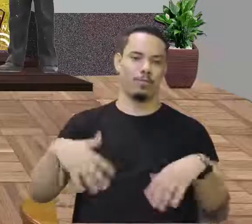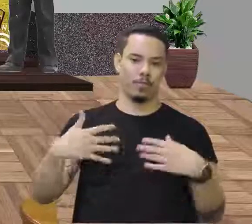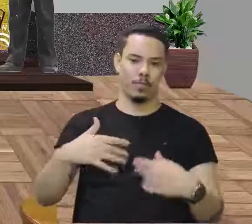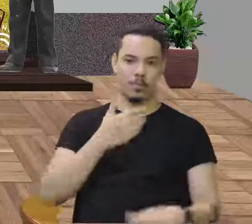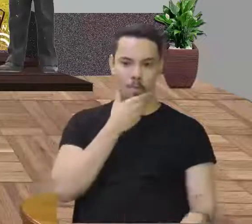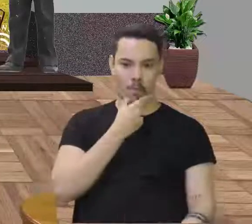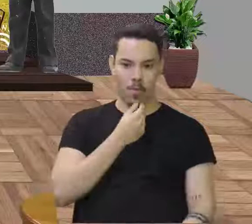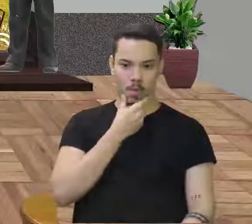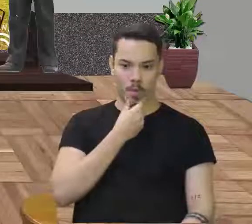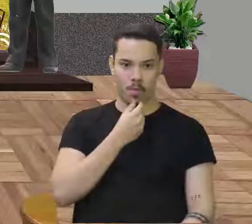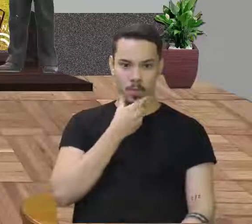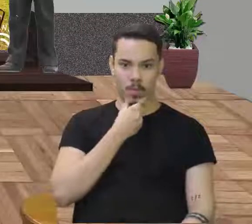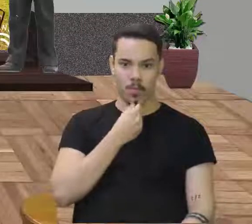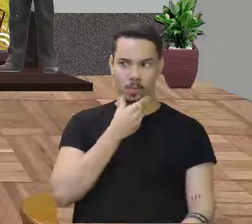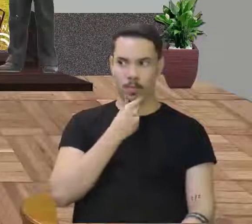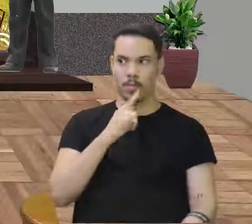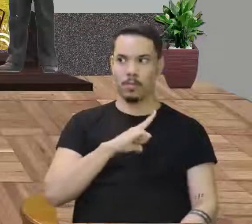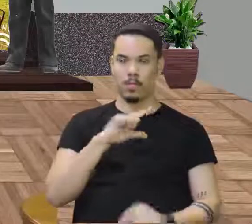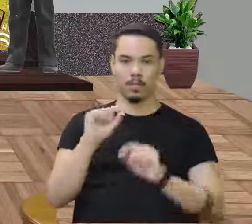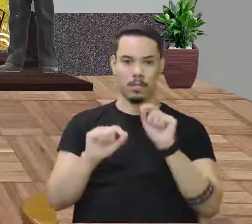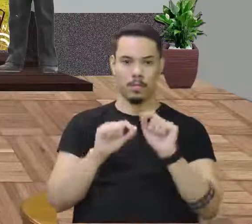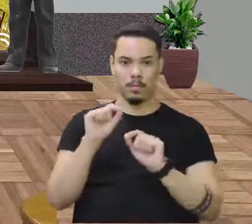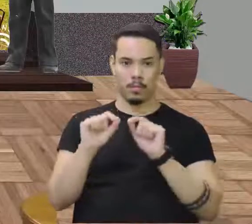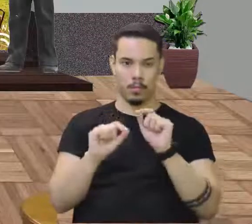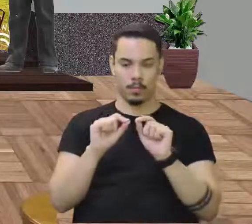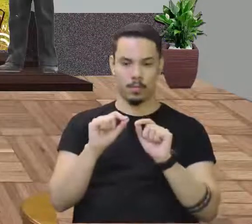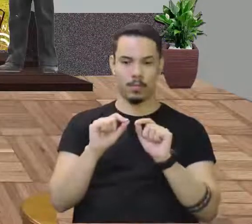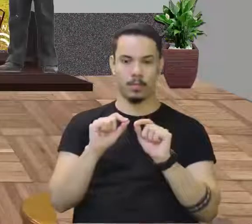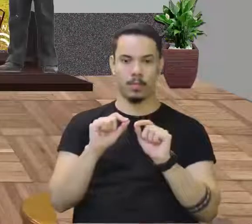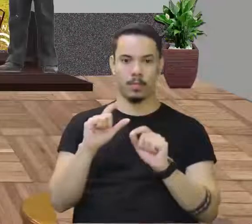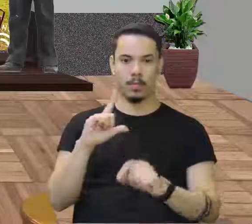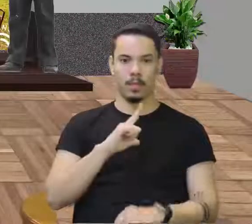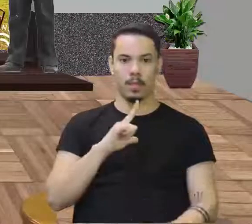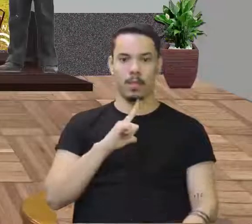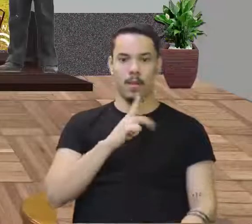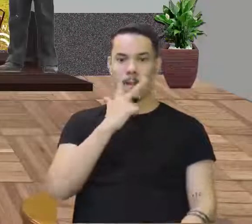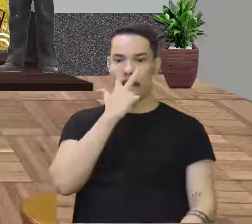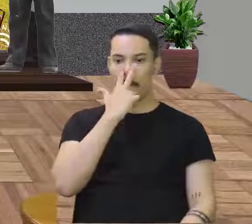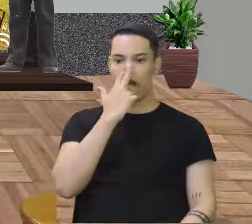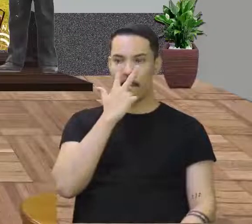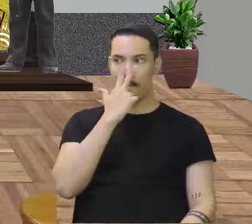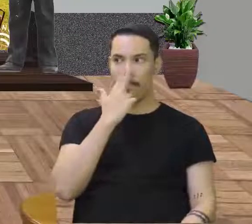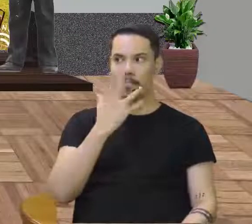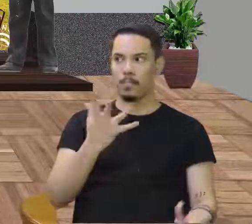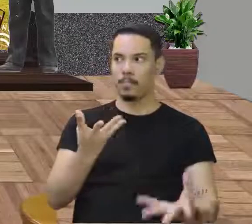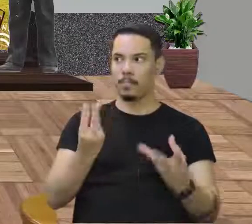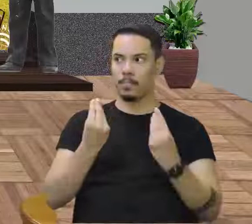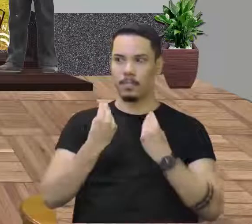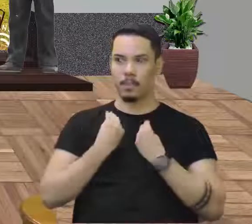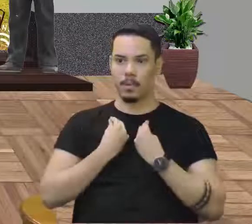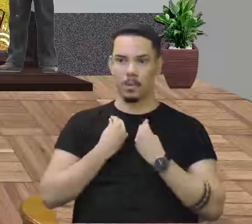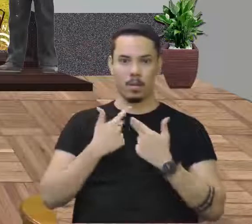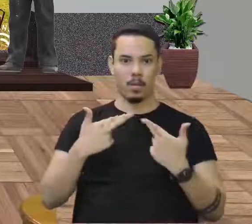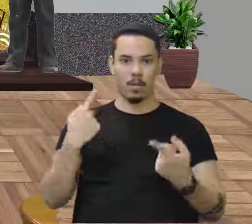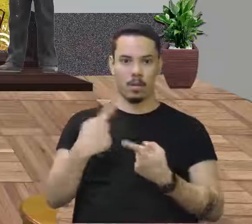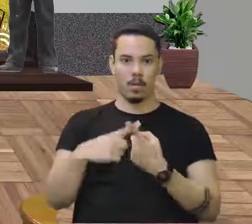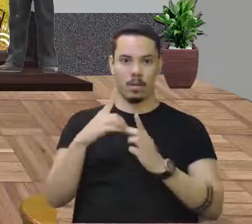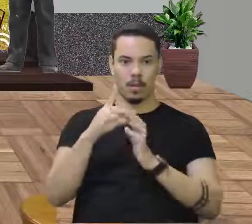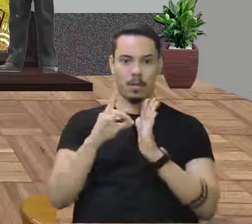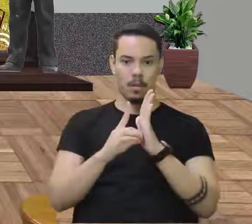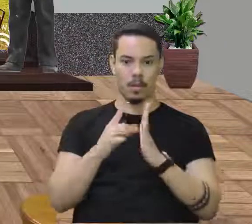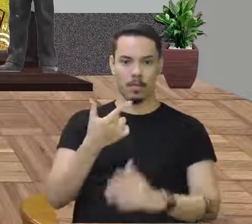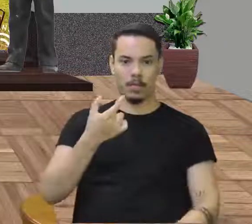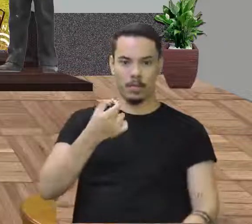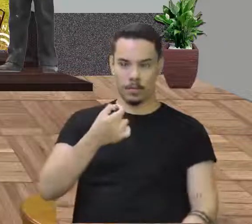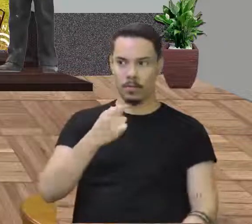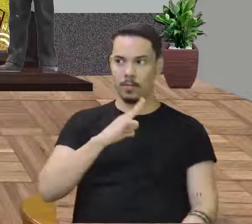Ferreira. Aloysio que ele tem essa saga. Aloysio que ele vai participar da década de 20,